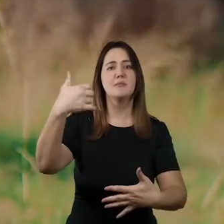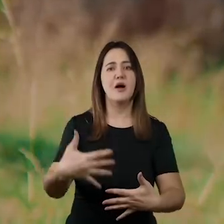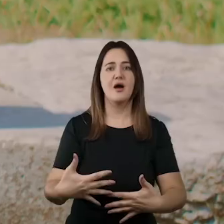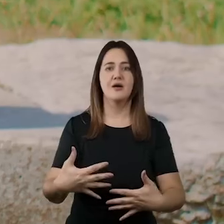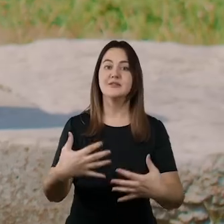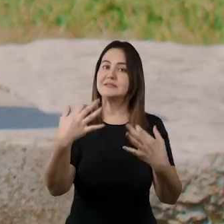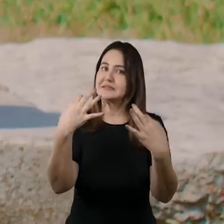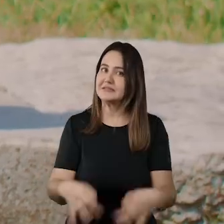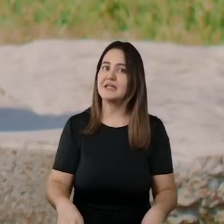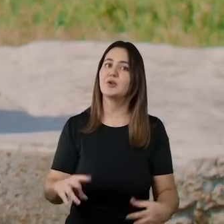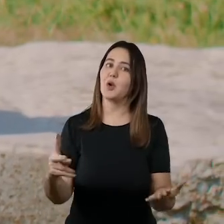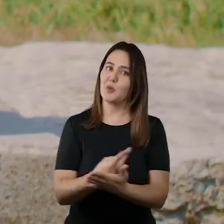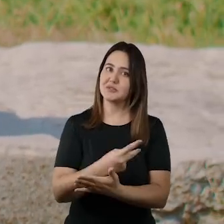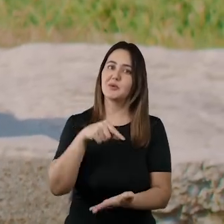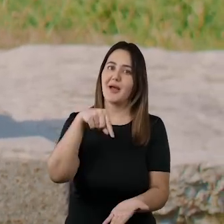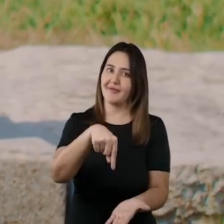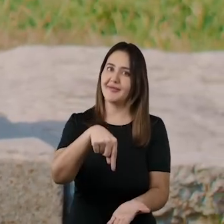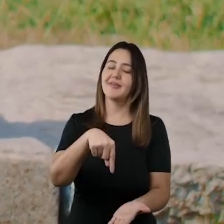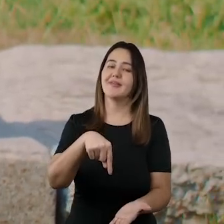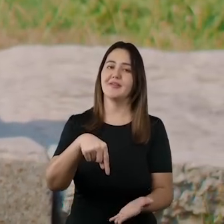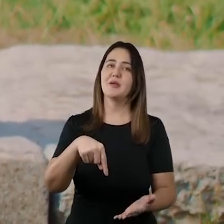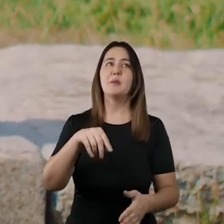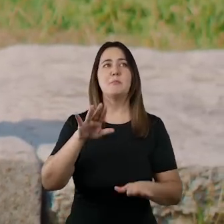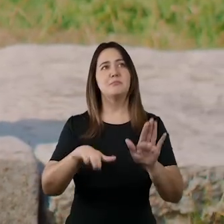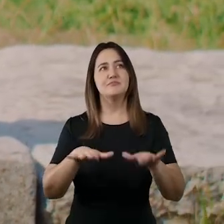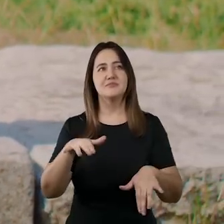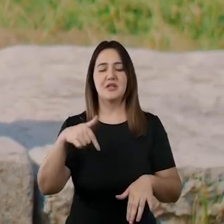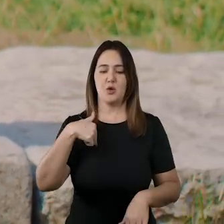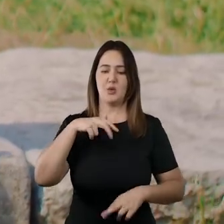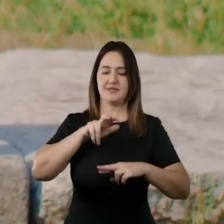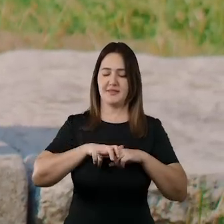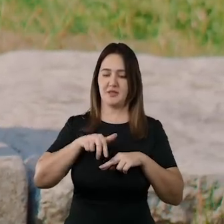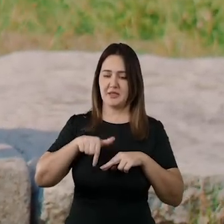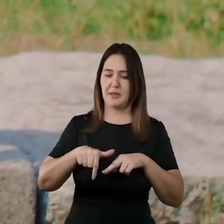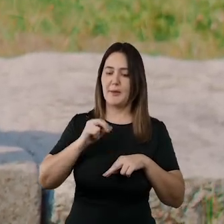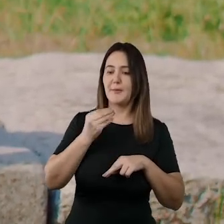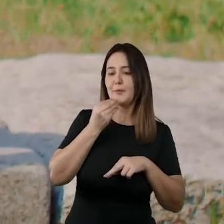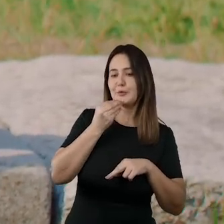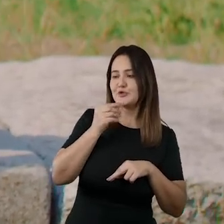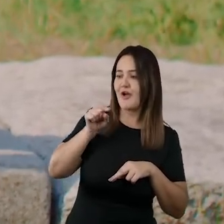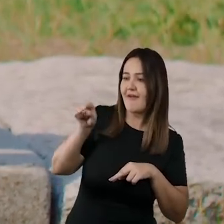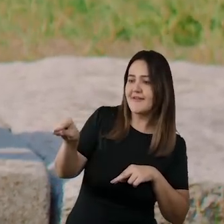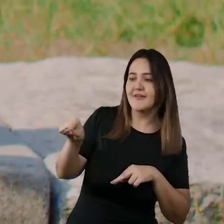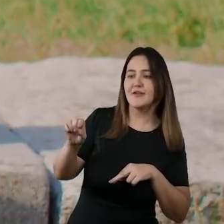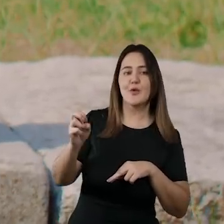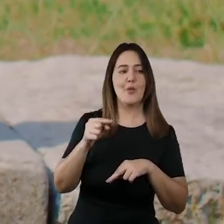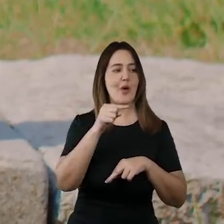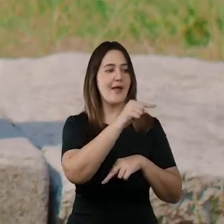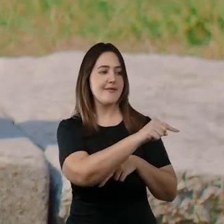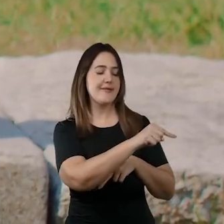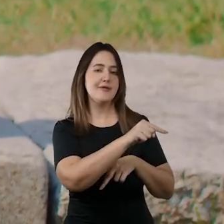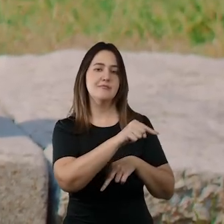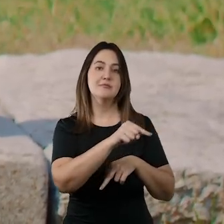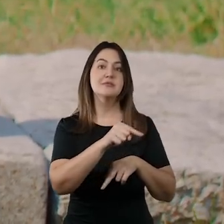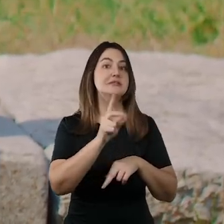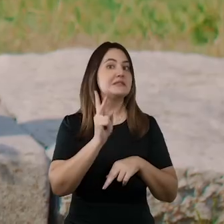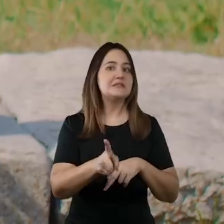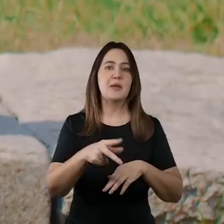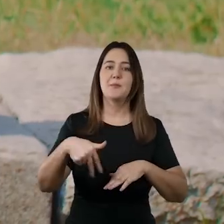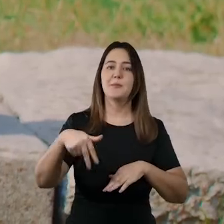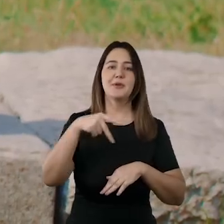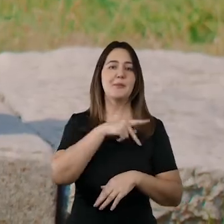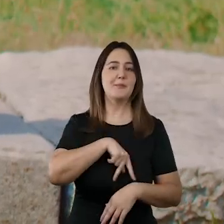nesse lugar. Pode ter sido 200 metros de onde eu estou, 50 metros mais para baixo. Em algum canto,